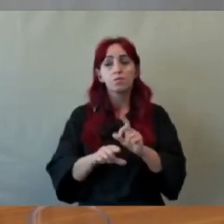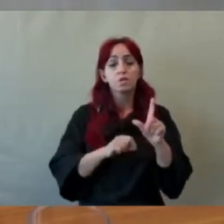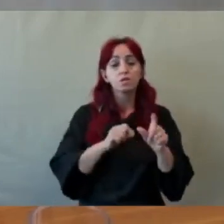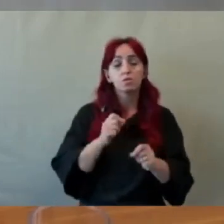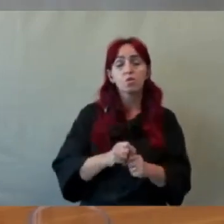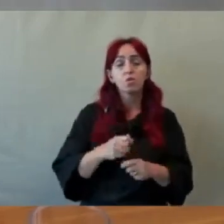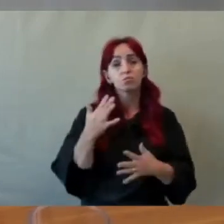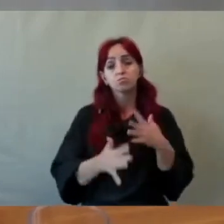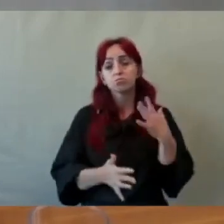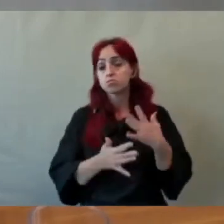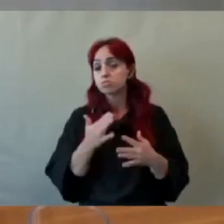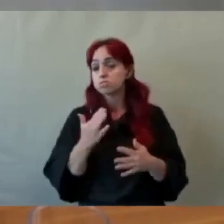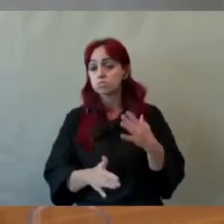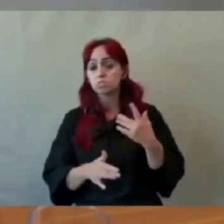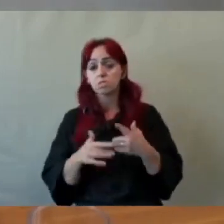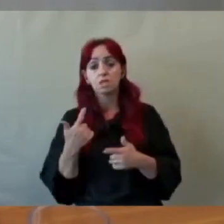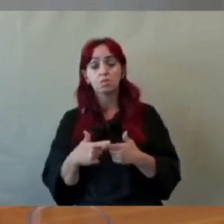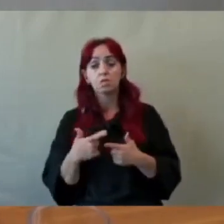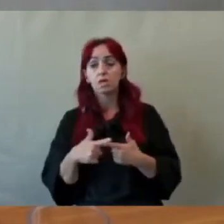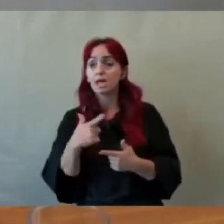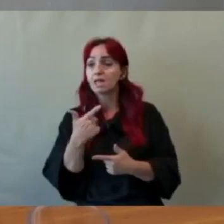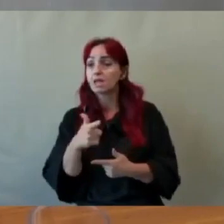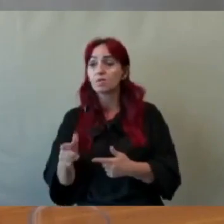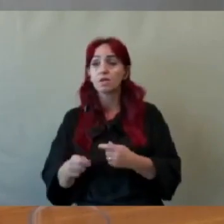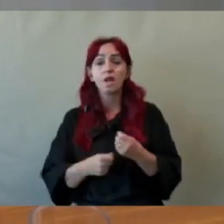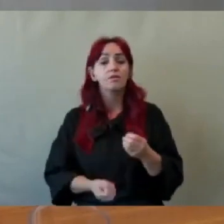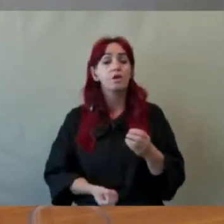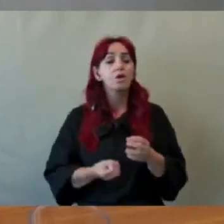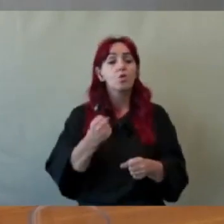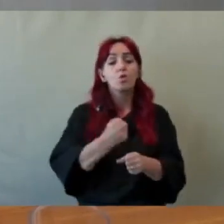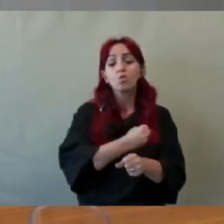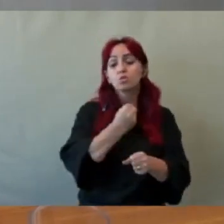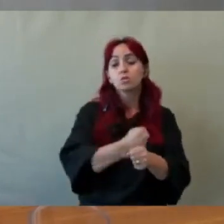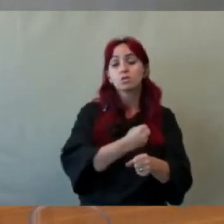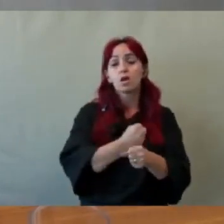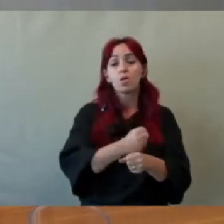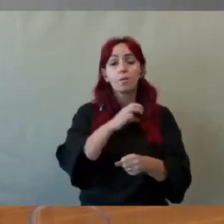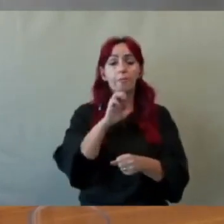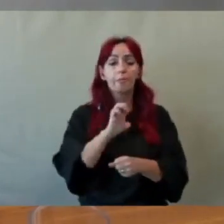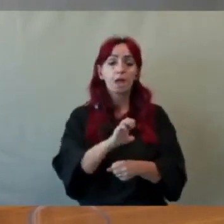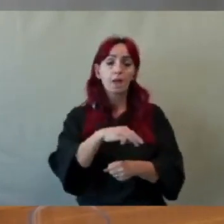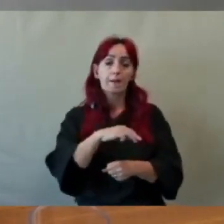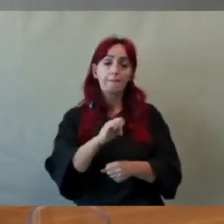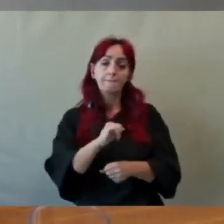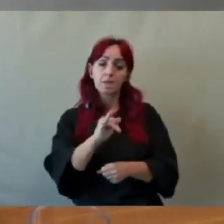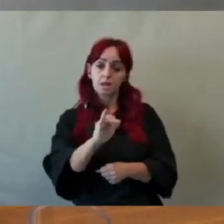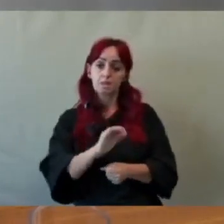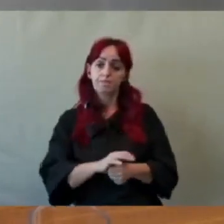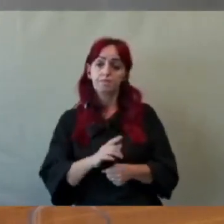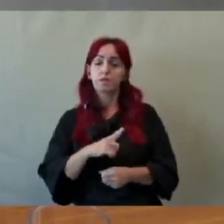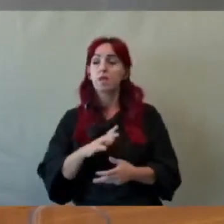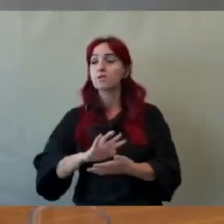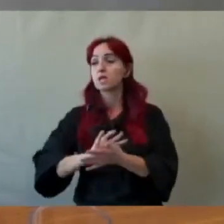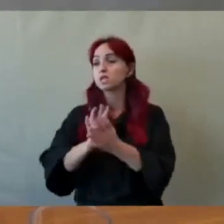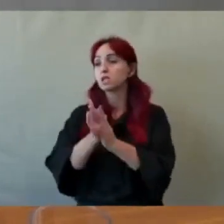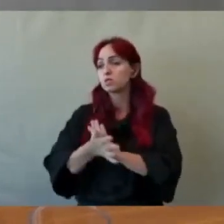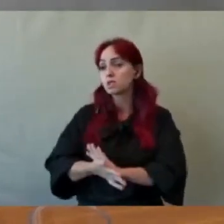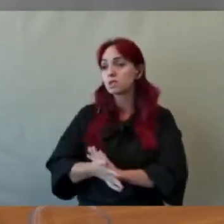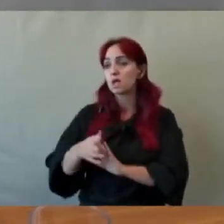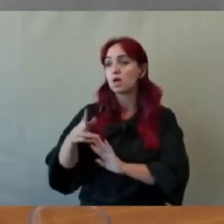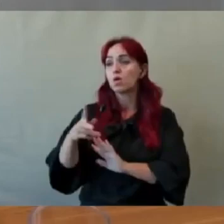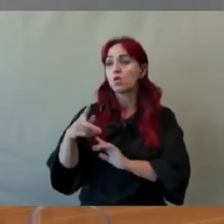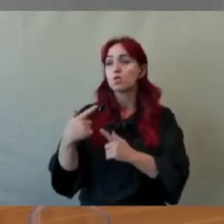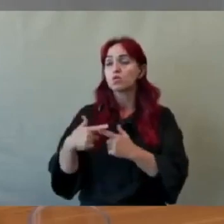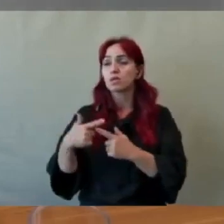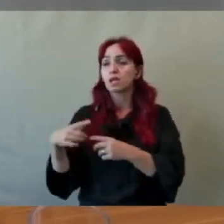complicadas, inclusive a não construção de nenhuma EMEI. Uma destruição paulatina da rede pública